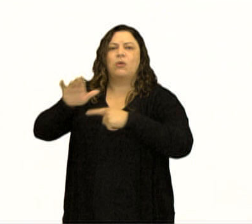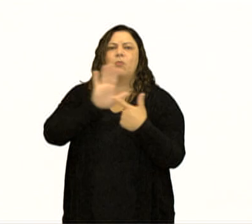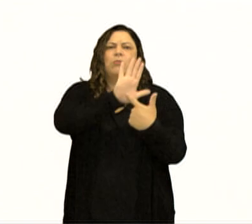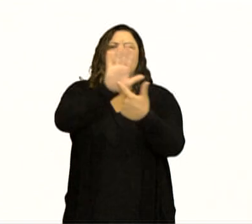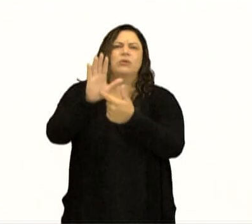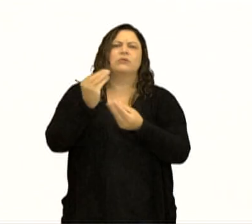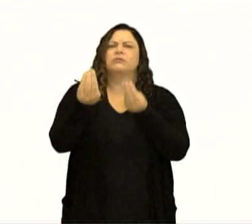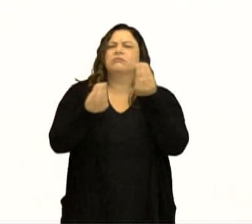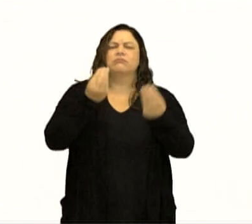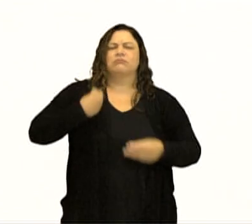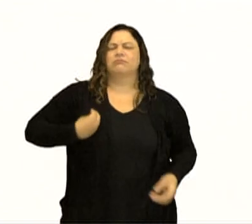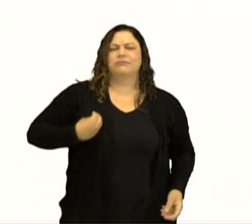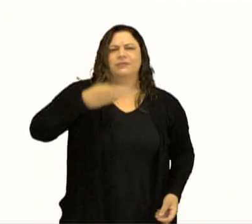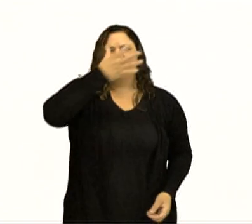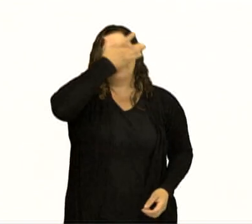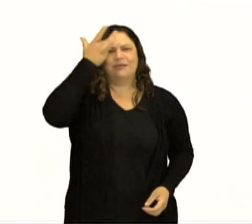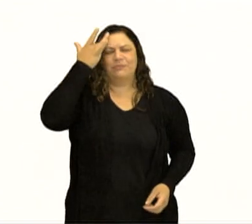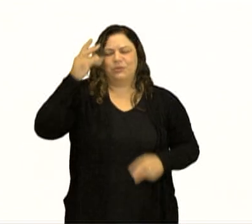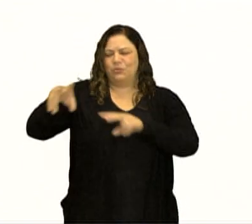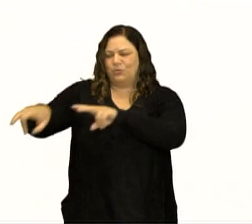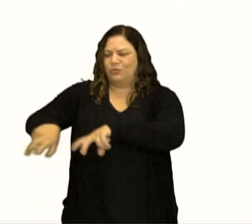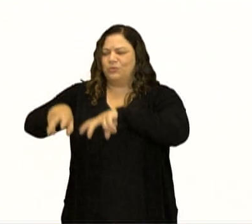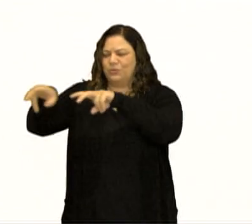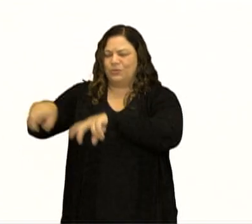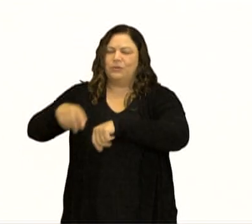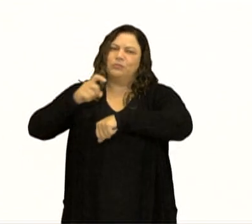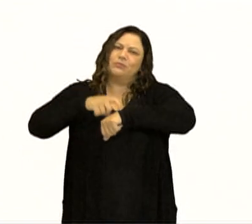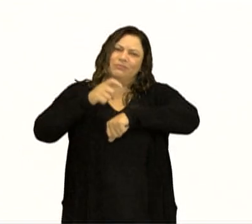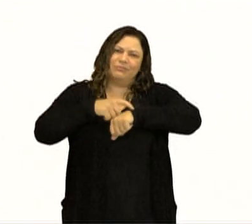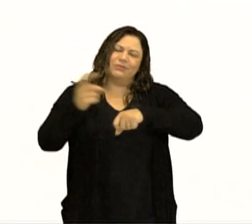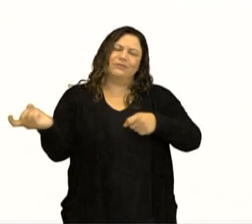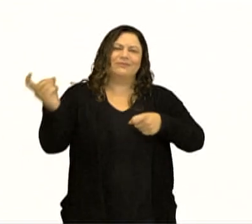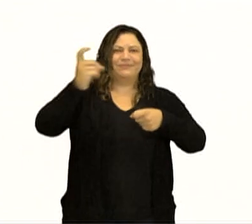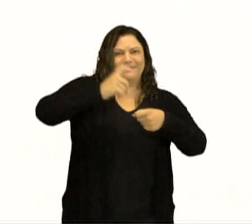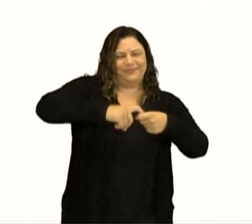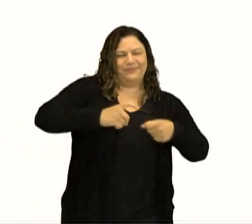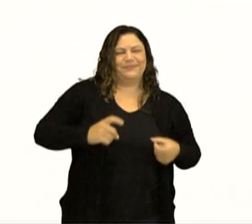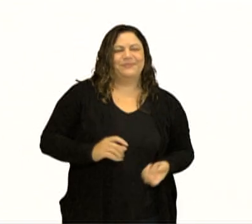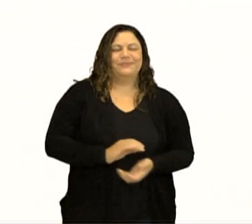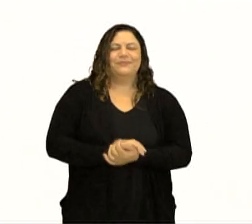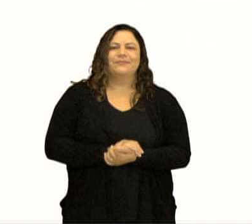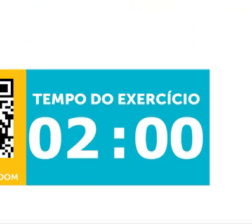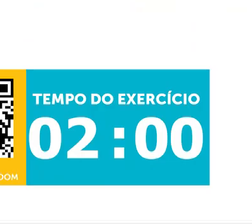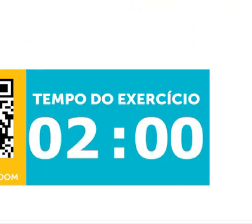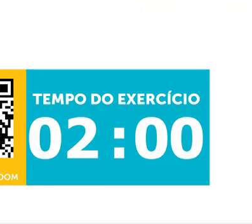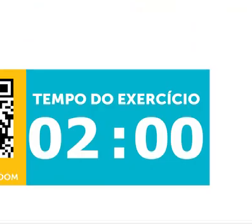essas pessoas no campo. Daqui a alguns minutos a gente já volta para ver qual é a resposta correta.